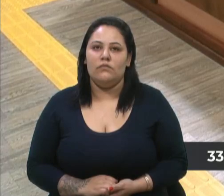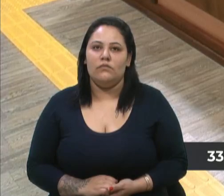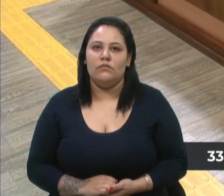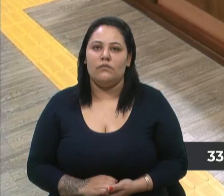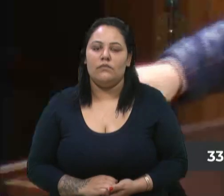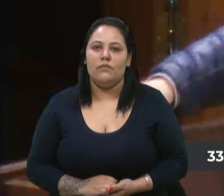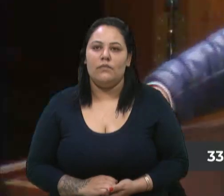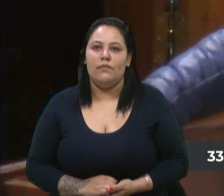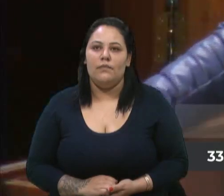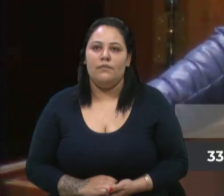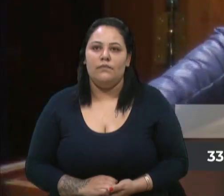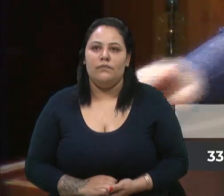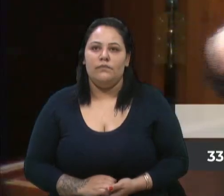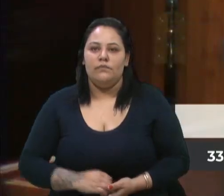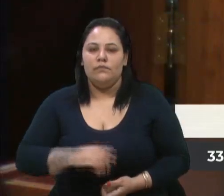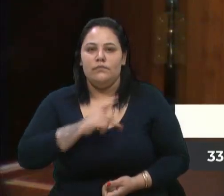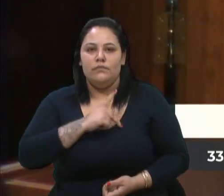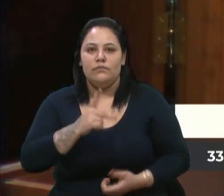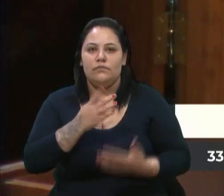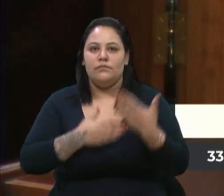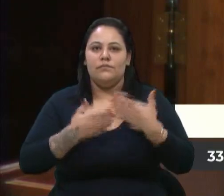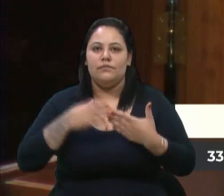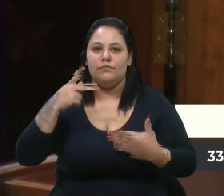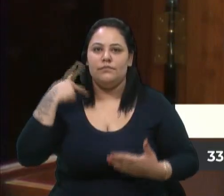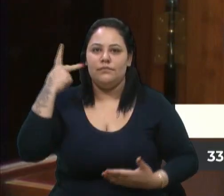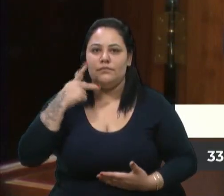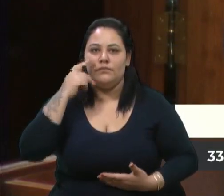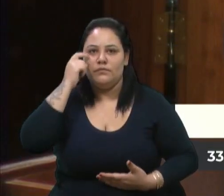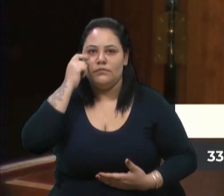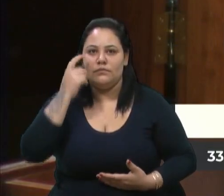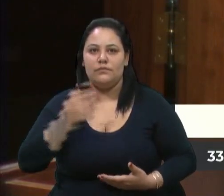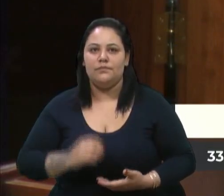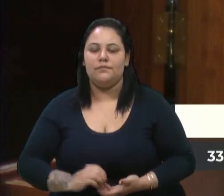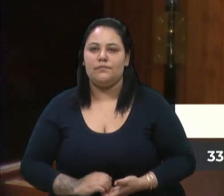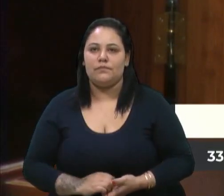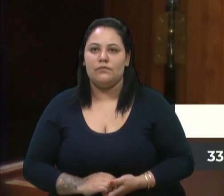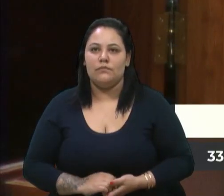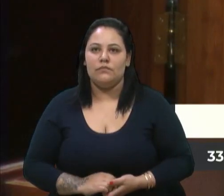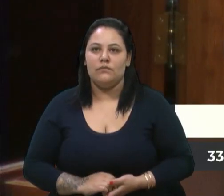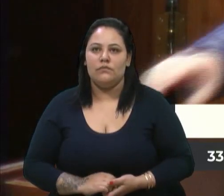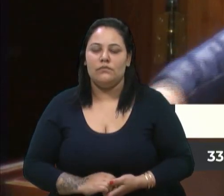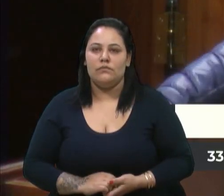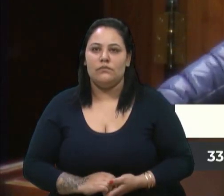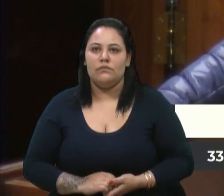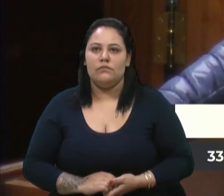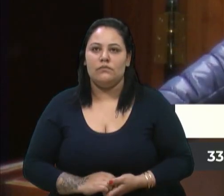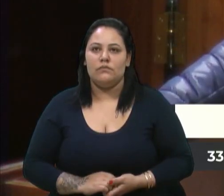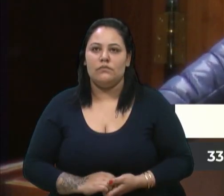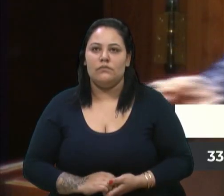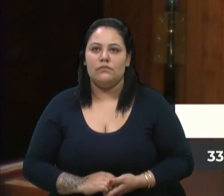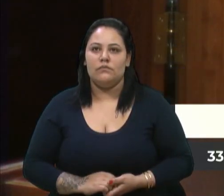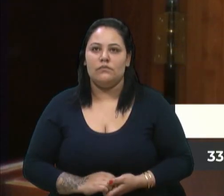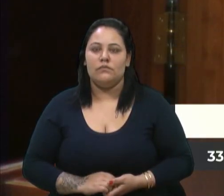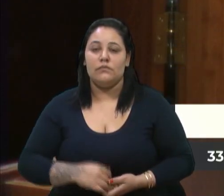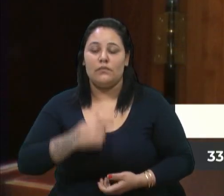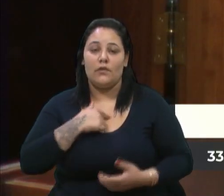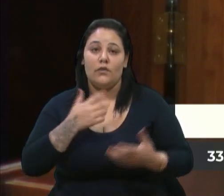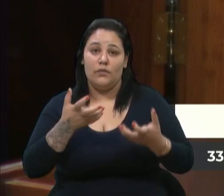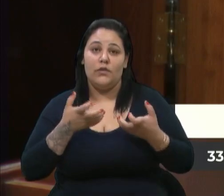Senhor presidente, senhoras vereadoras, senhores vereadores, eu faço questão, vereador